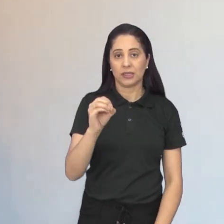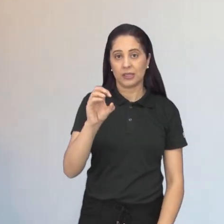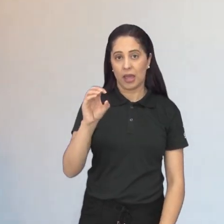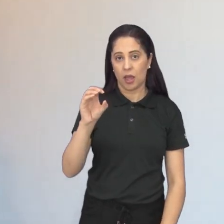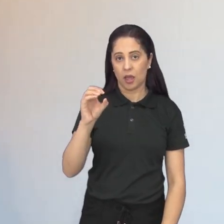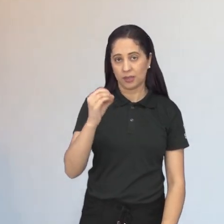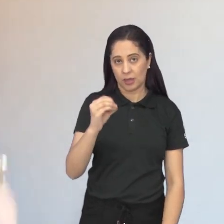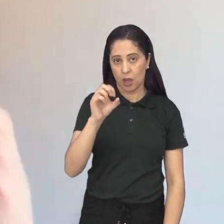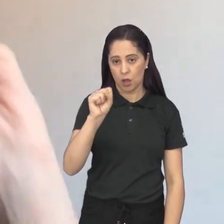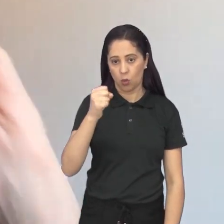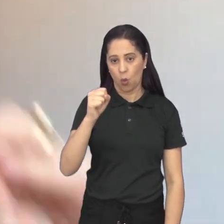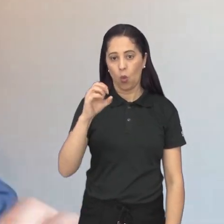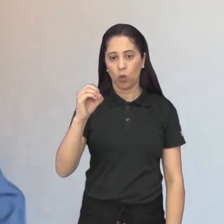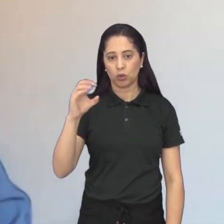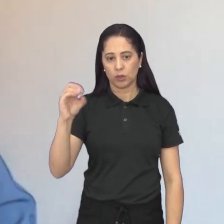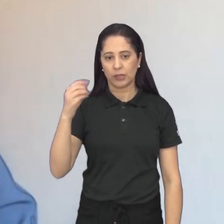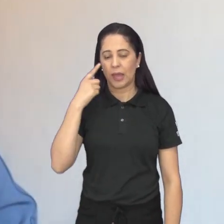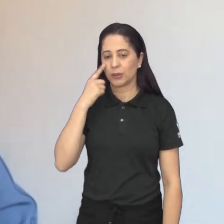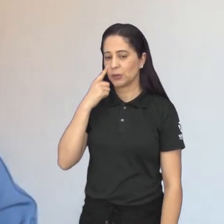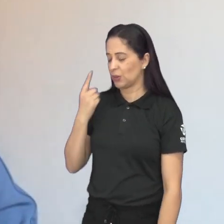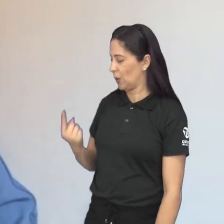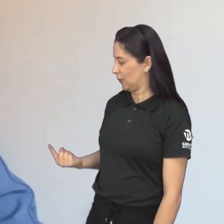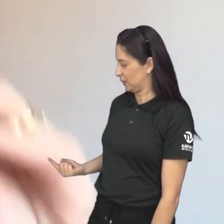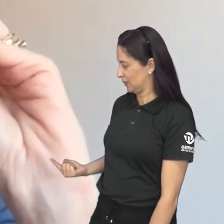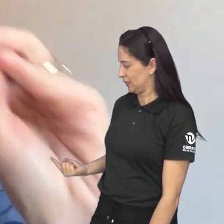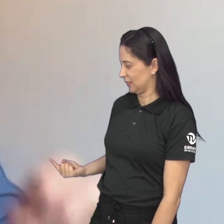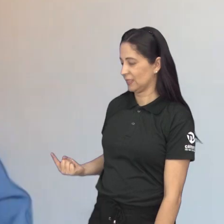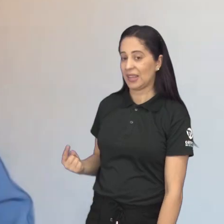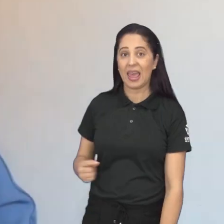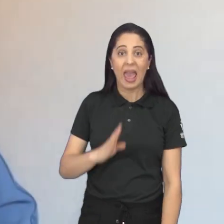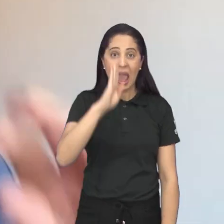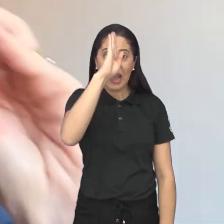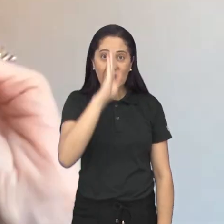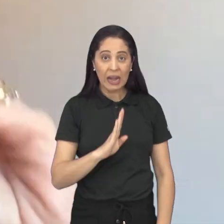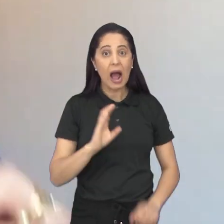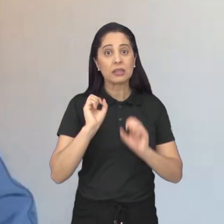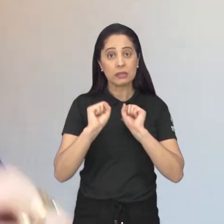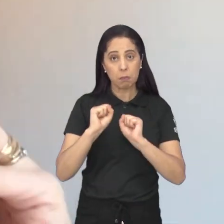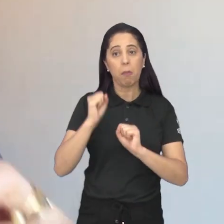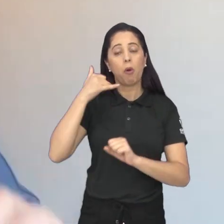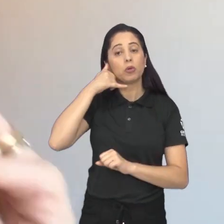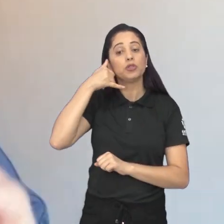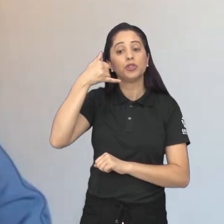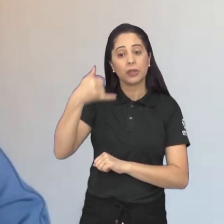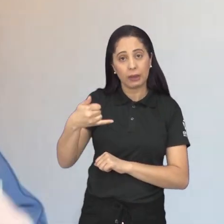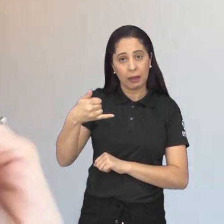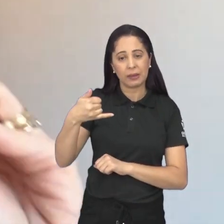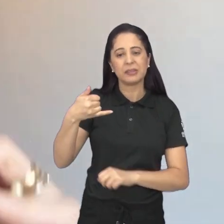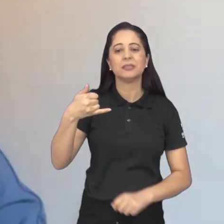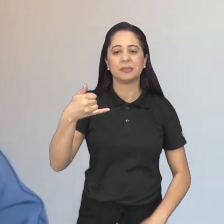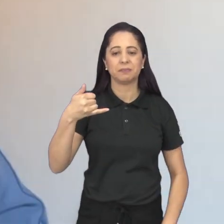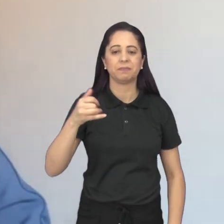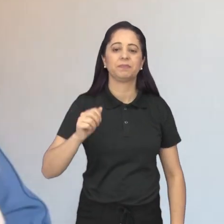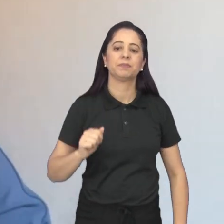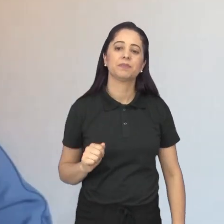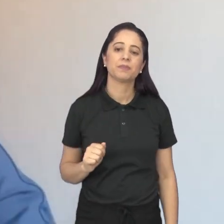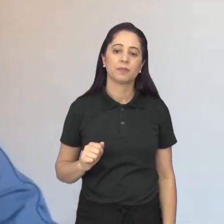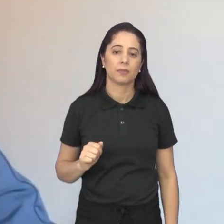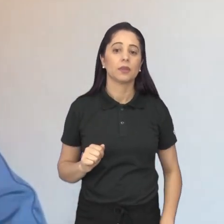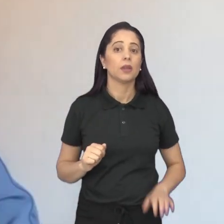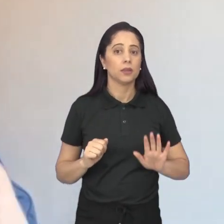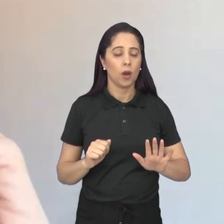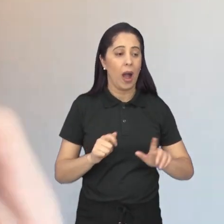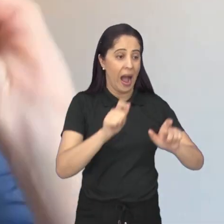0800 gratuito. Então já falo aqui o número para vocês, que é o 0800 773